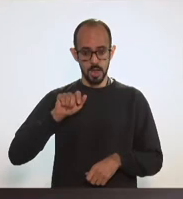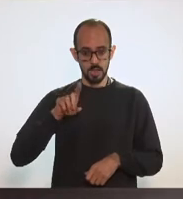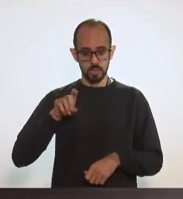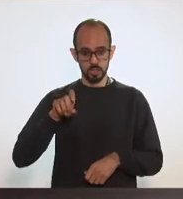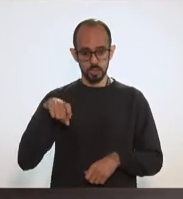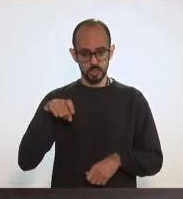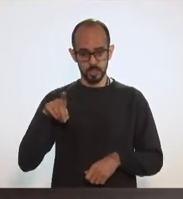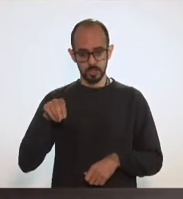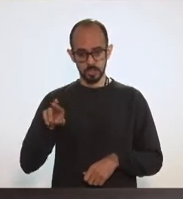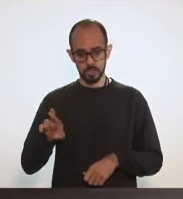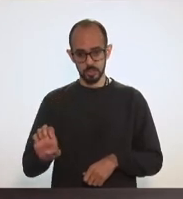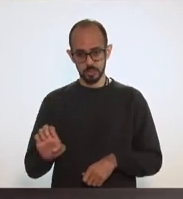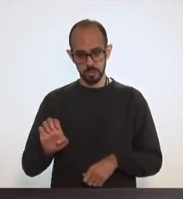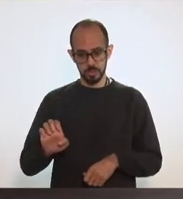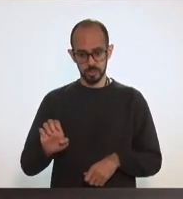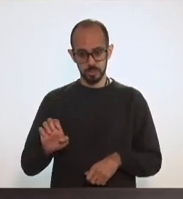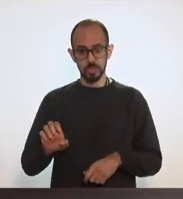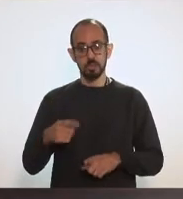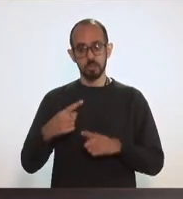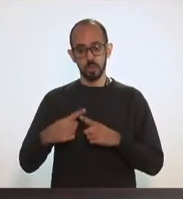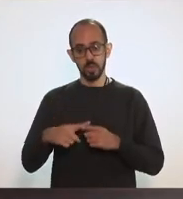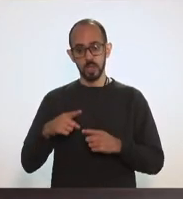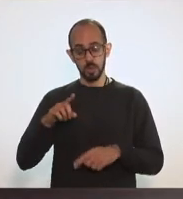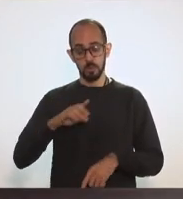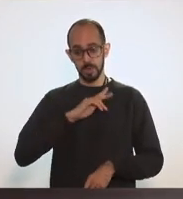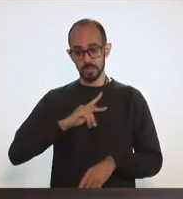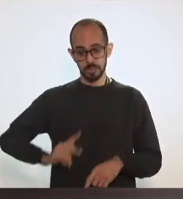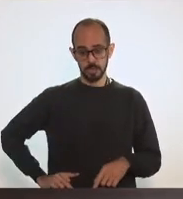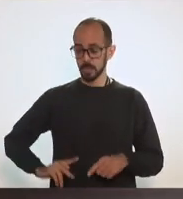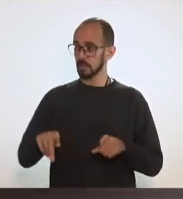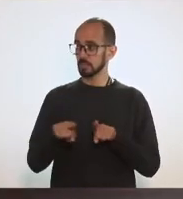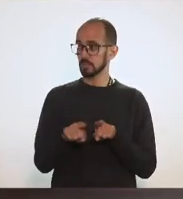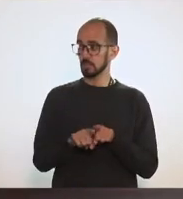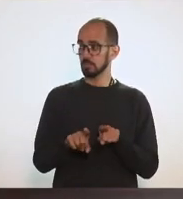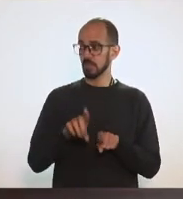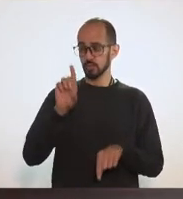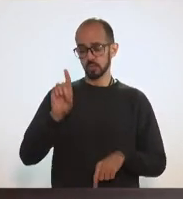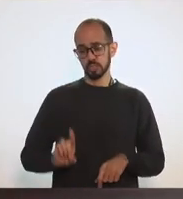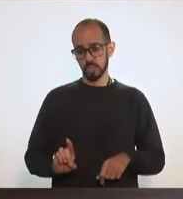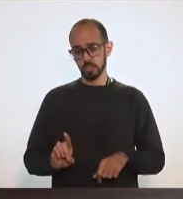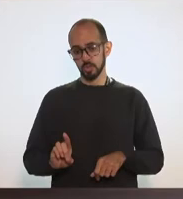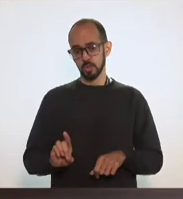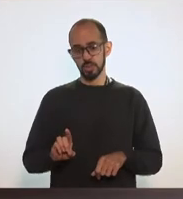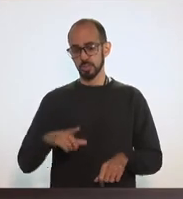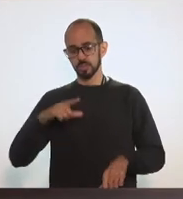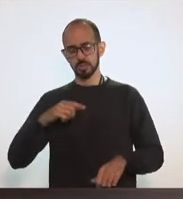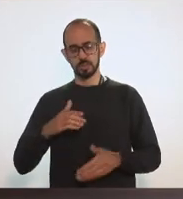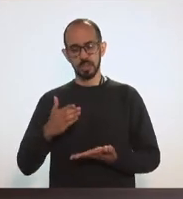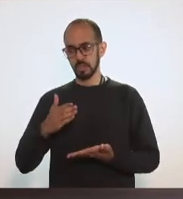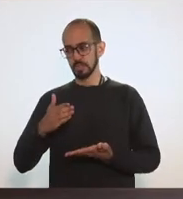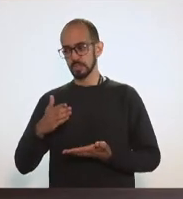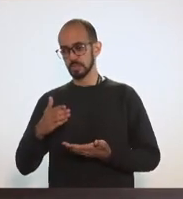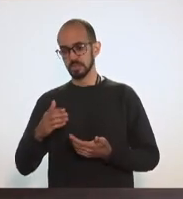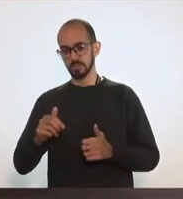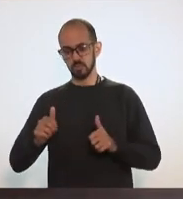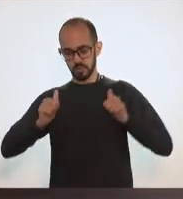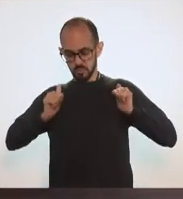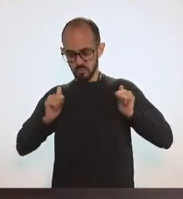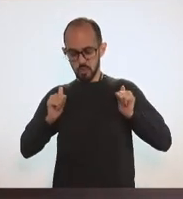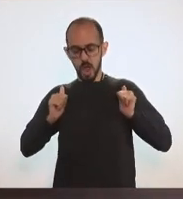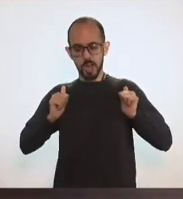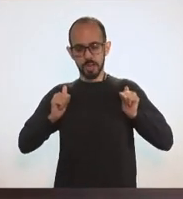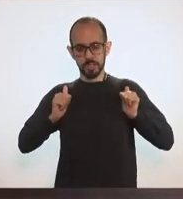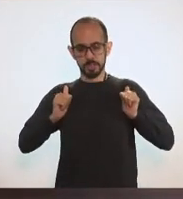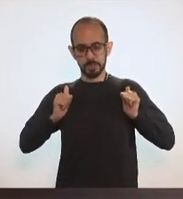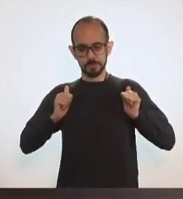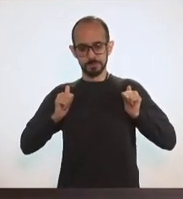os presidentes e os diretores, no modo geral, acabam ficando um pouco fora. Como o senhor falou ali, é